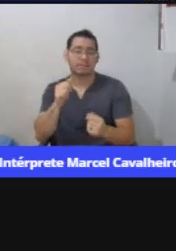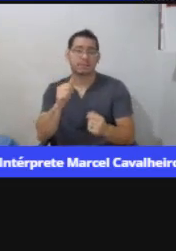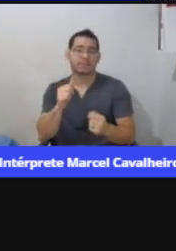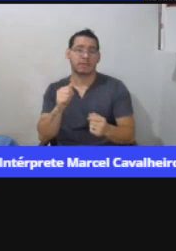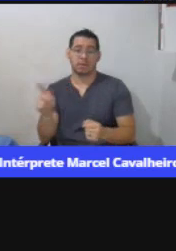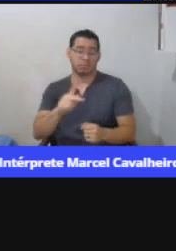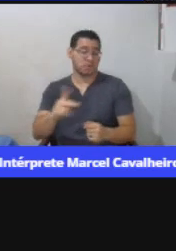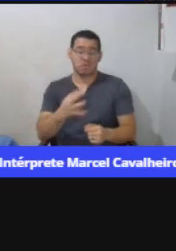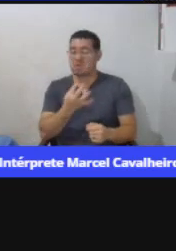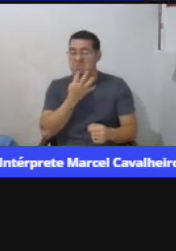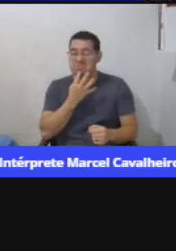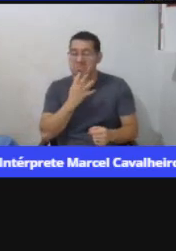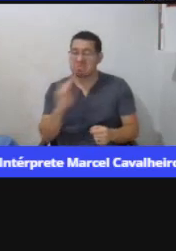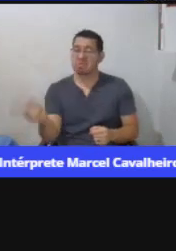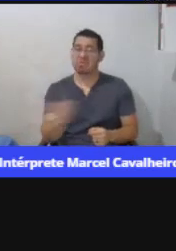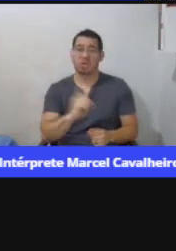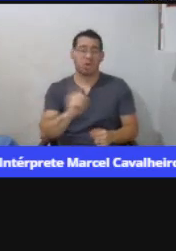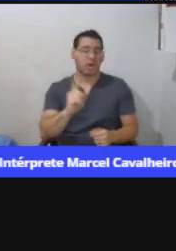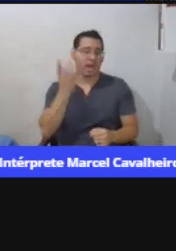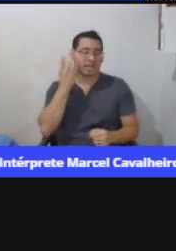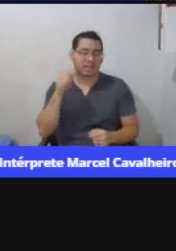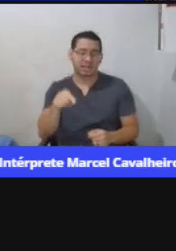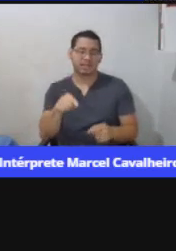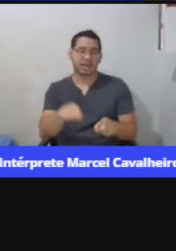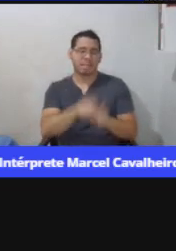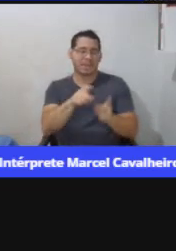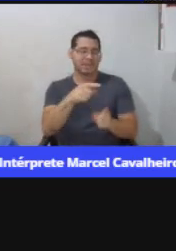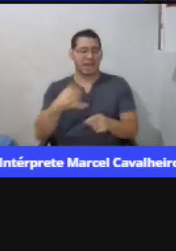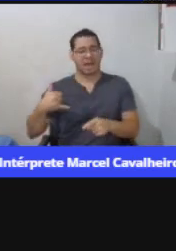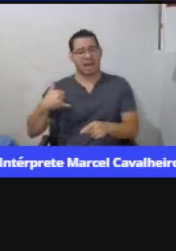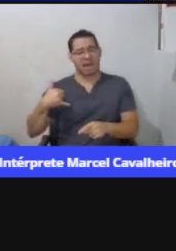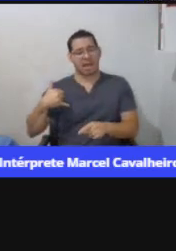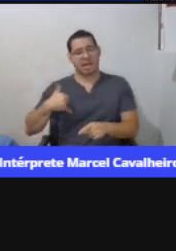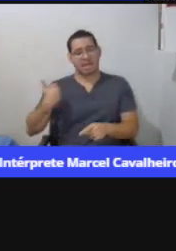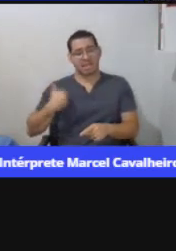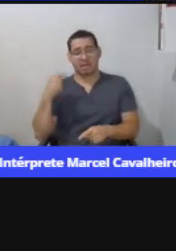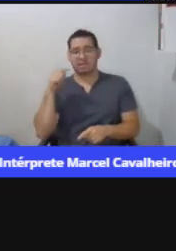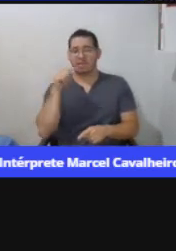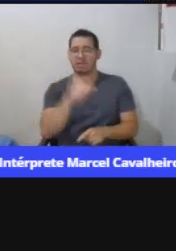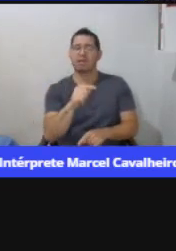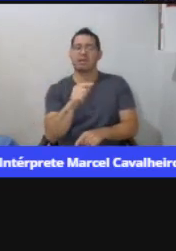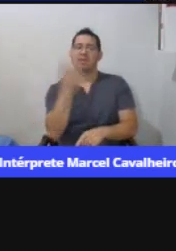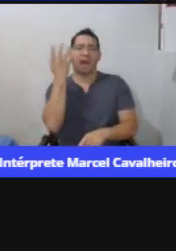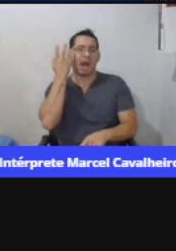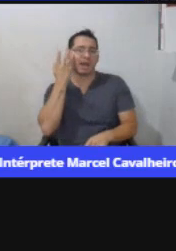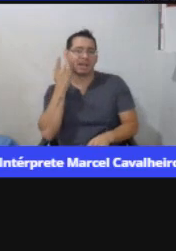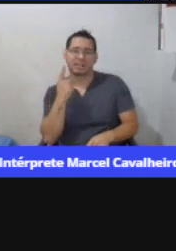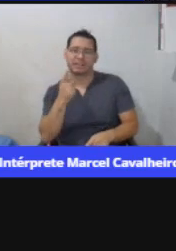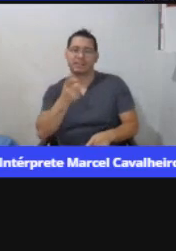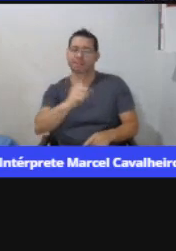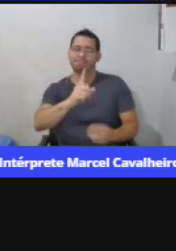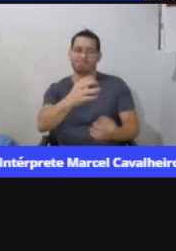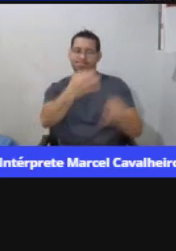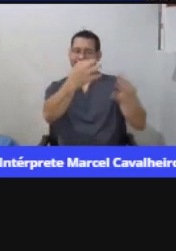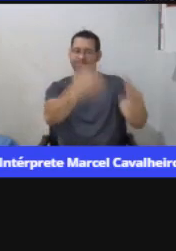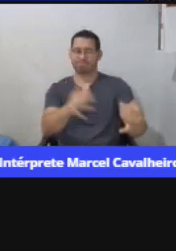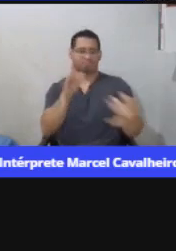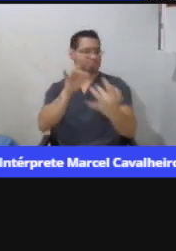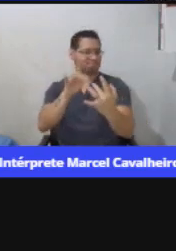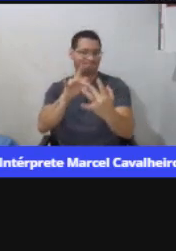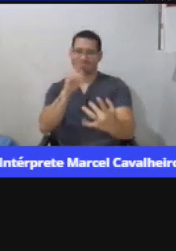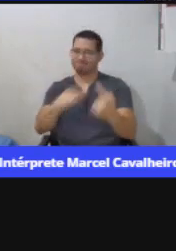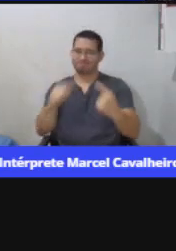do vídeo e o vídeo não é adequado para aquela faixa etária. Então, esses cuidados precisam se ter sempre, né?